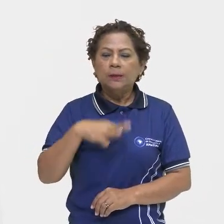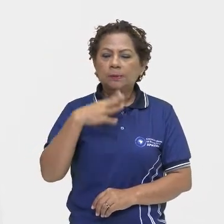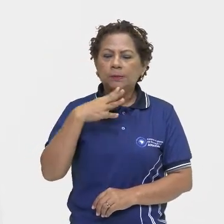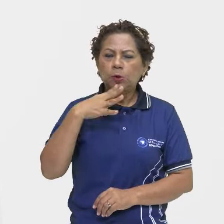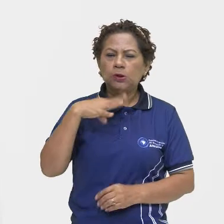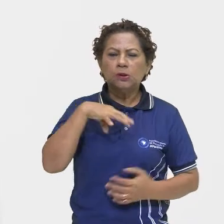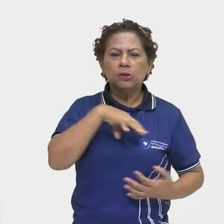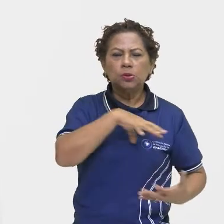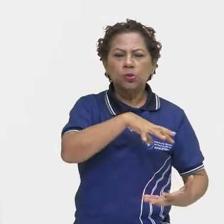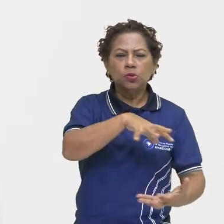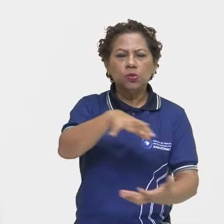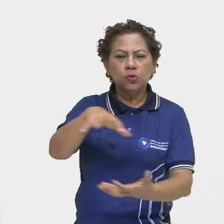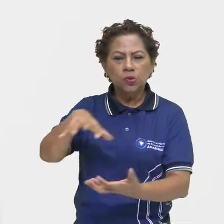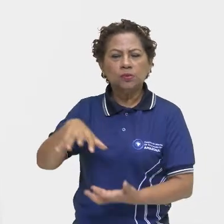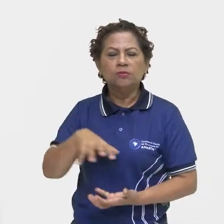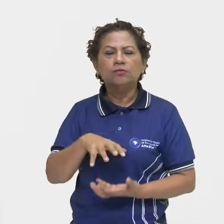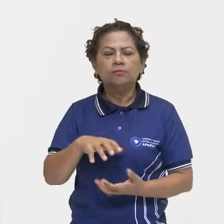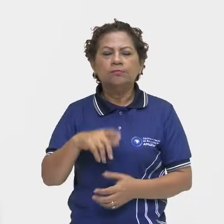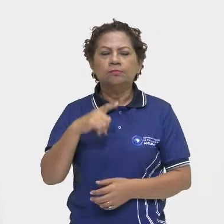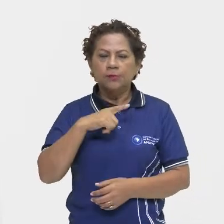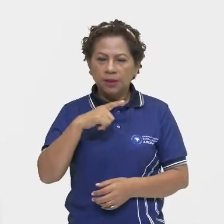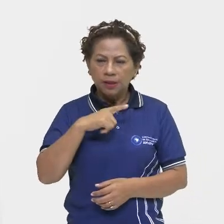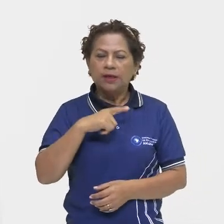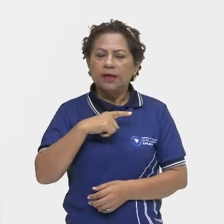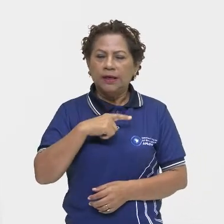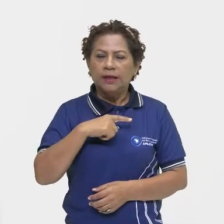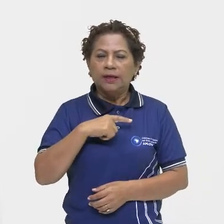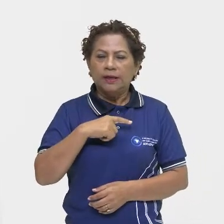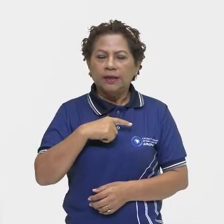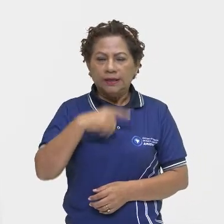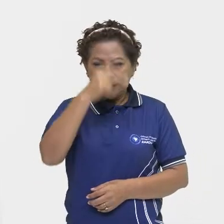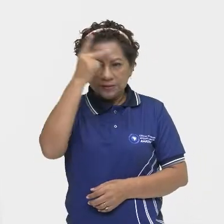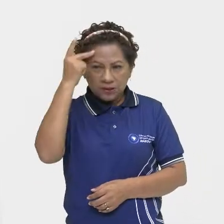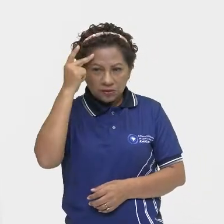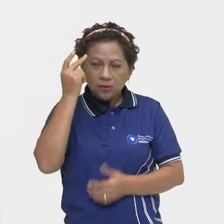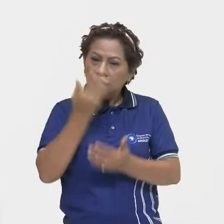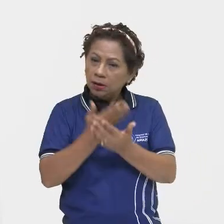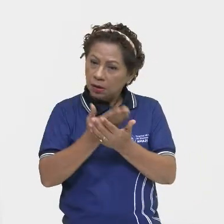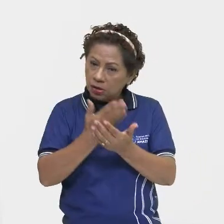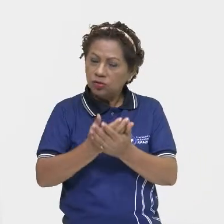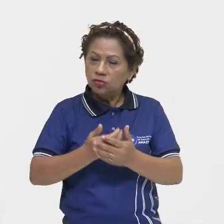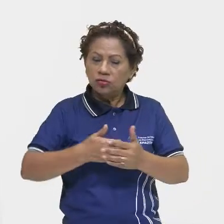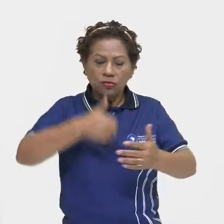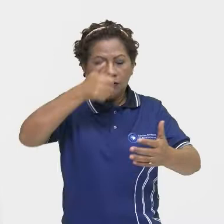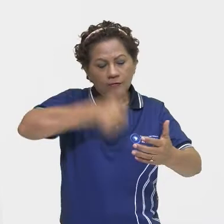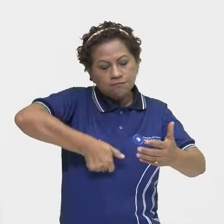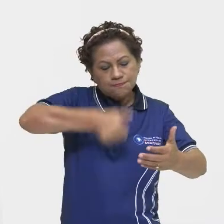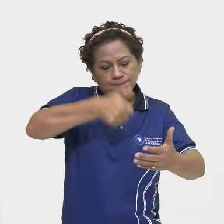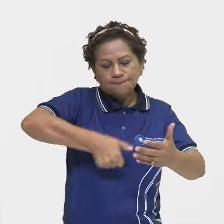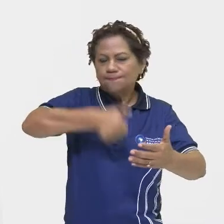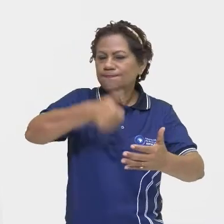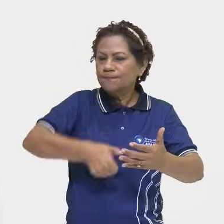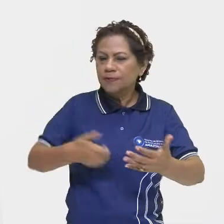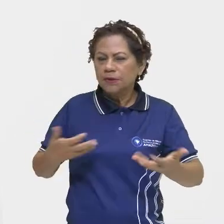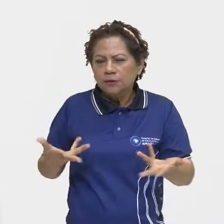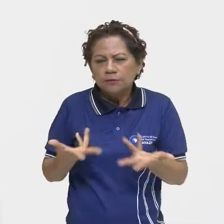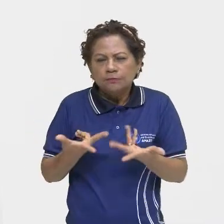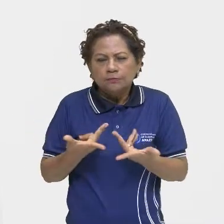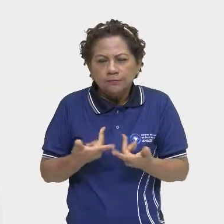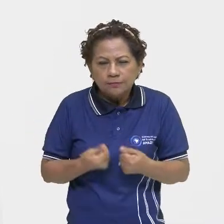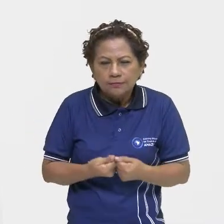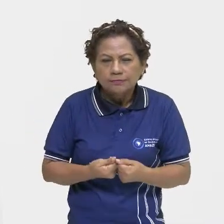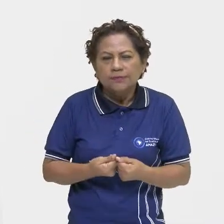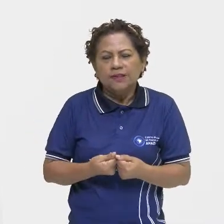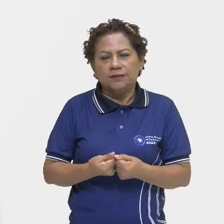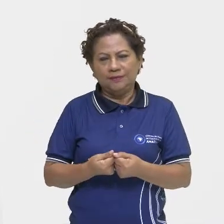que eles estudam as suas composições, eles trazem, né, na verdade, para as suas